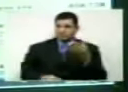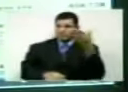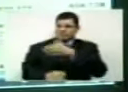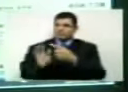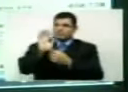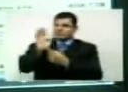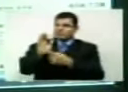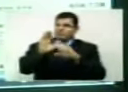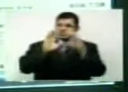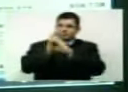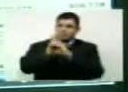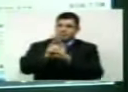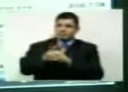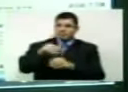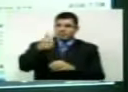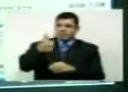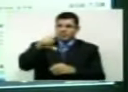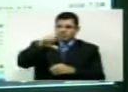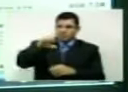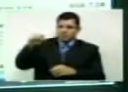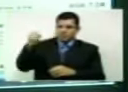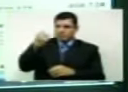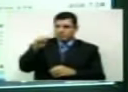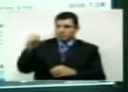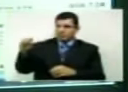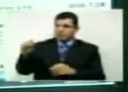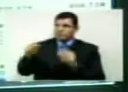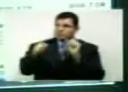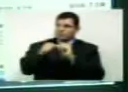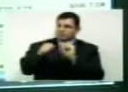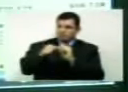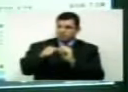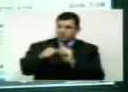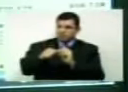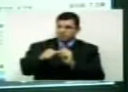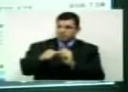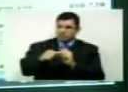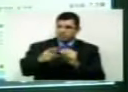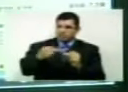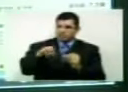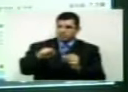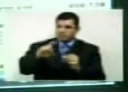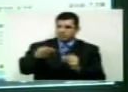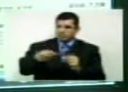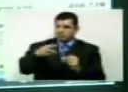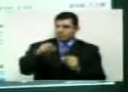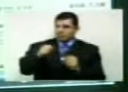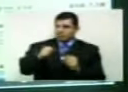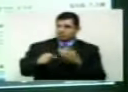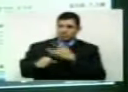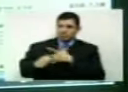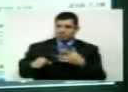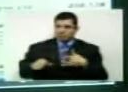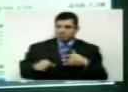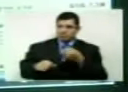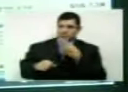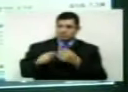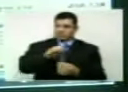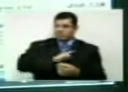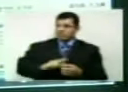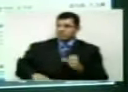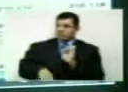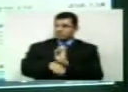foi promulgada a Constituição de 1988, e estabelecido o piso de 12% com saúde, o